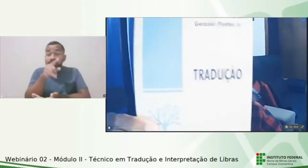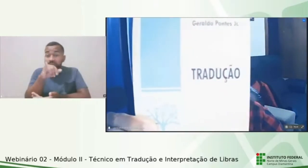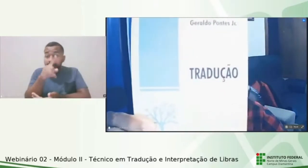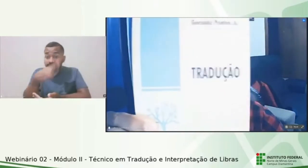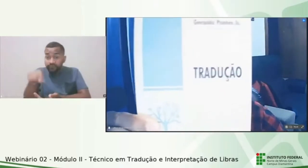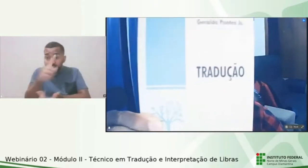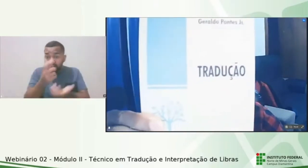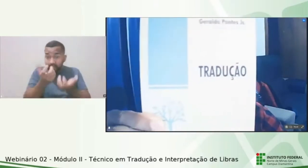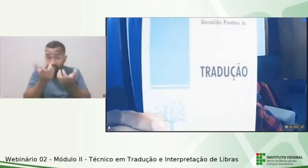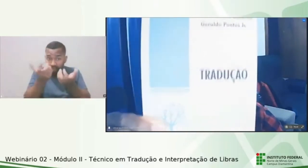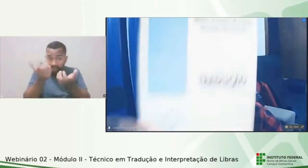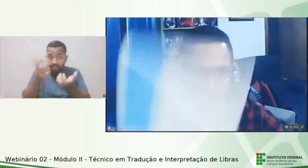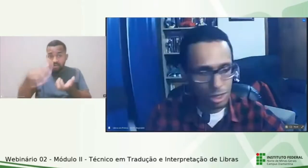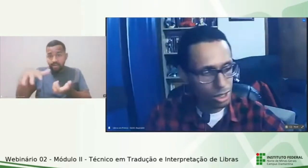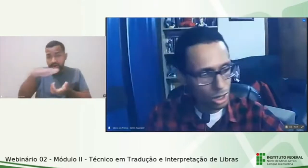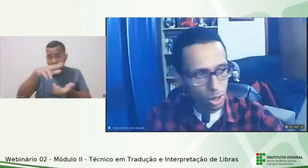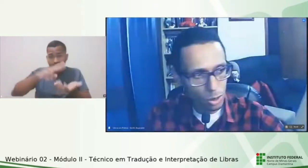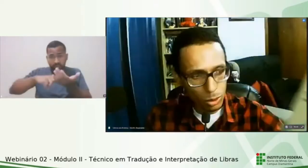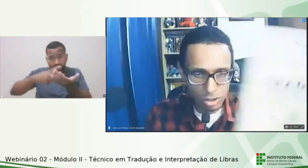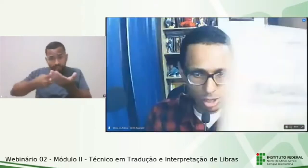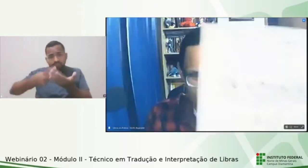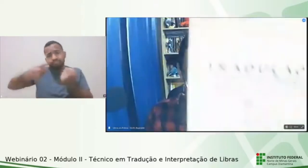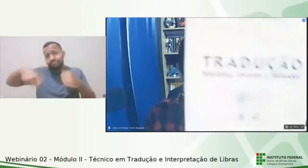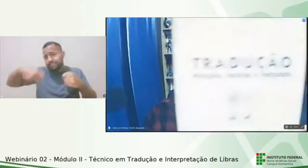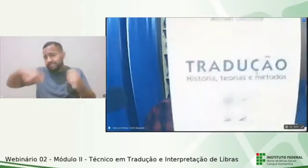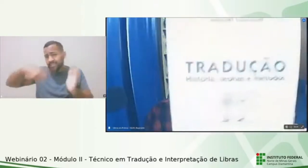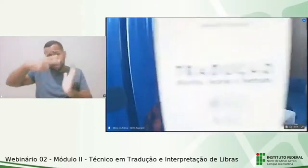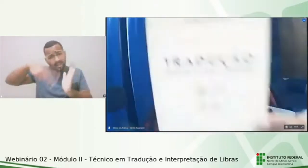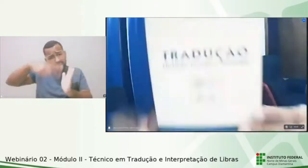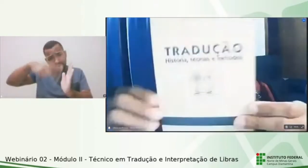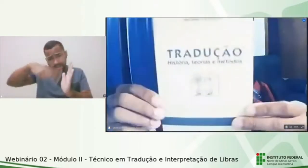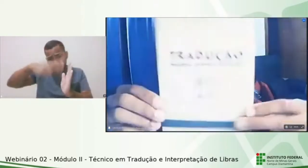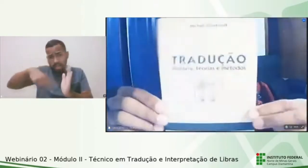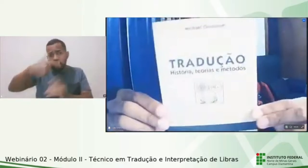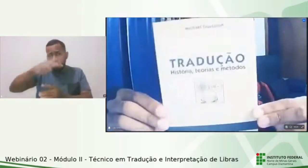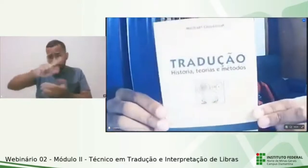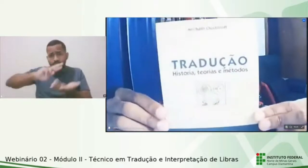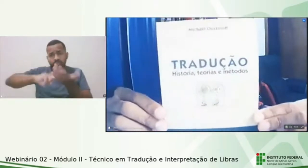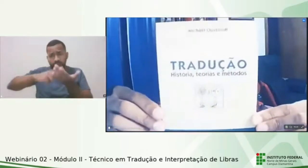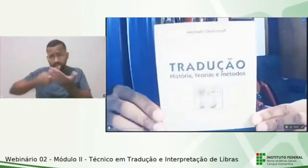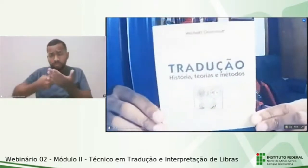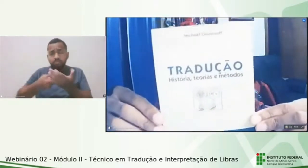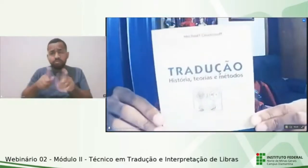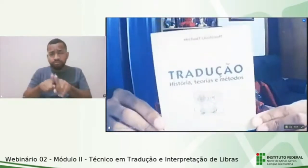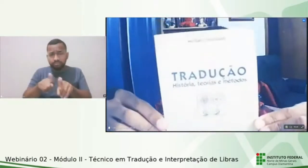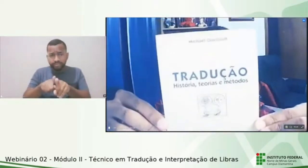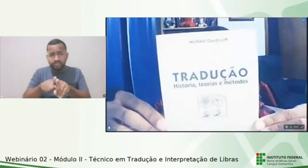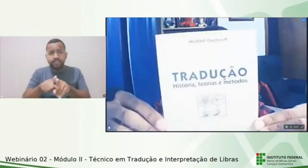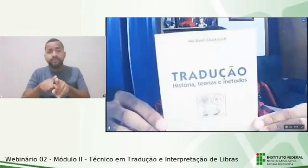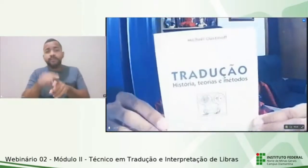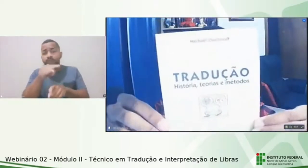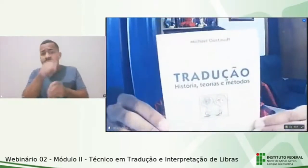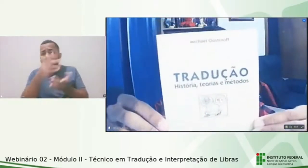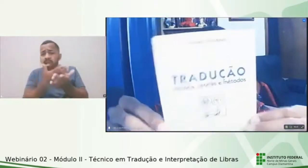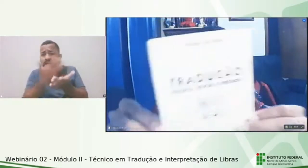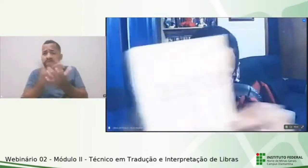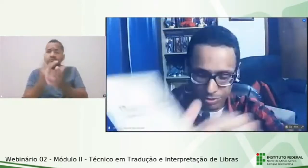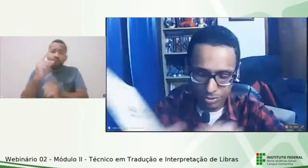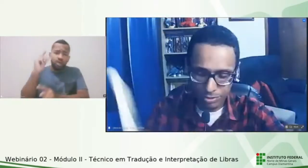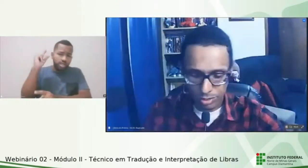intérprete, você tem que ler. Outra tradução são livros mais antigos.